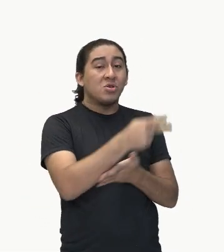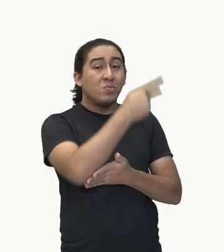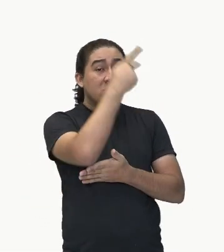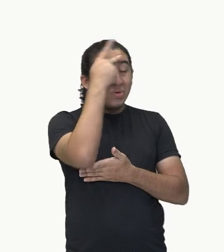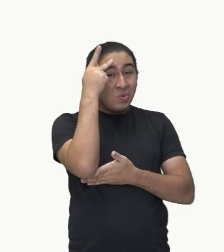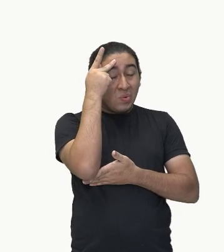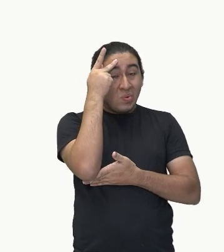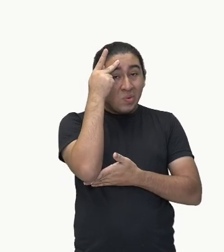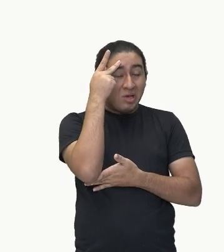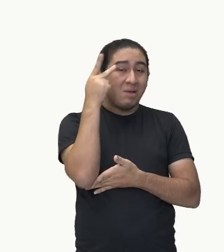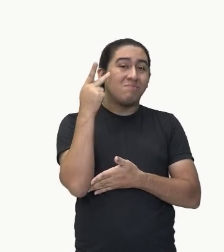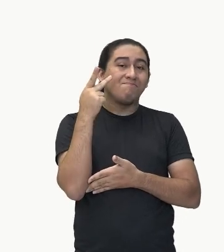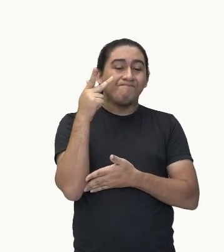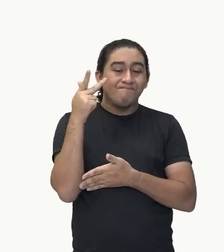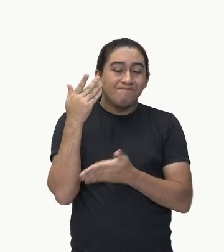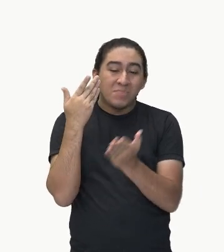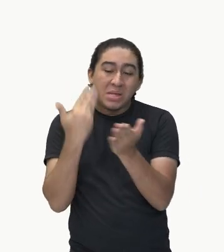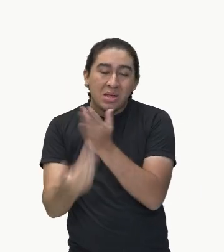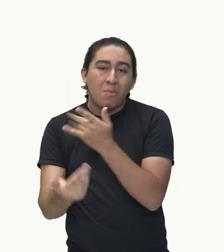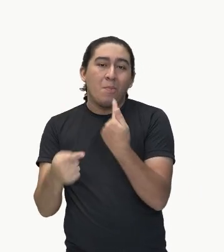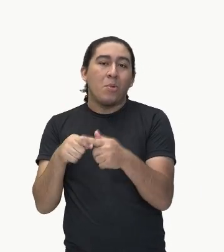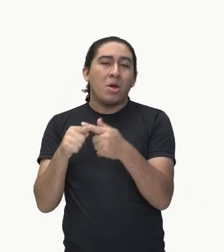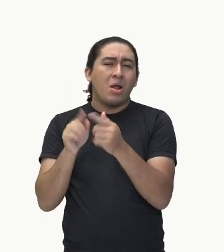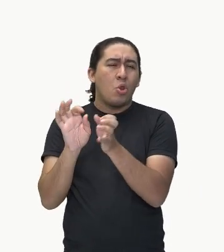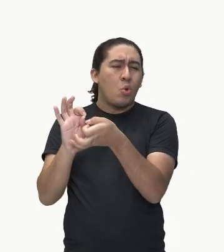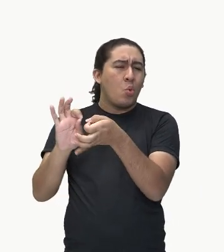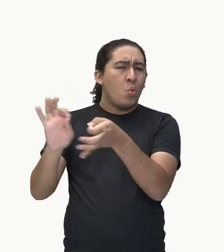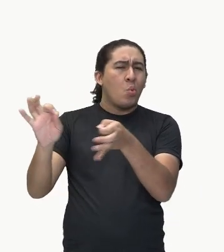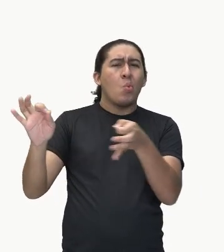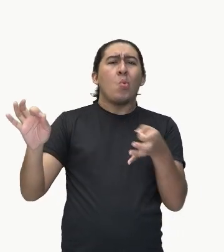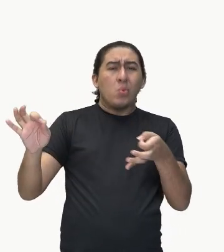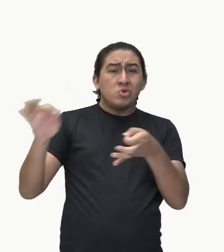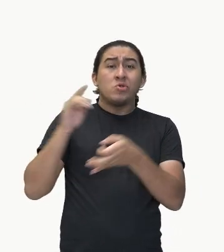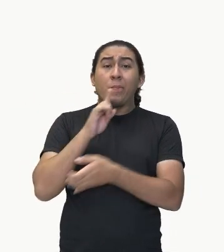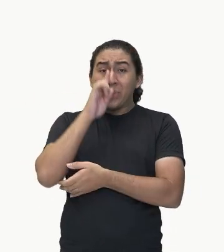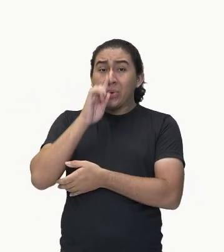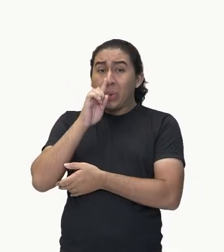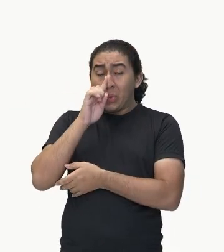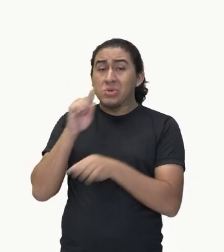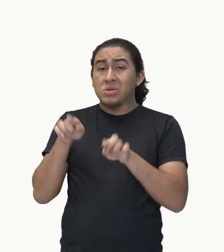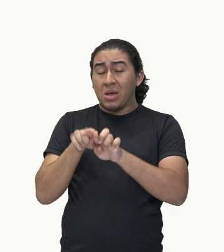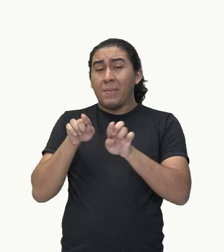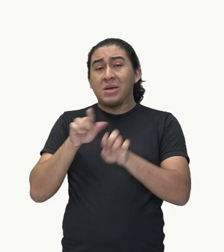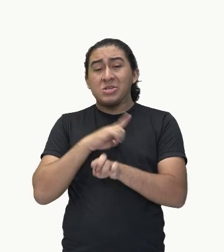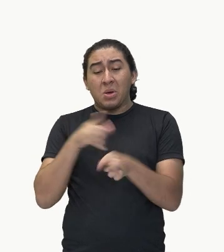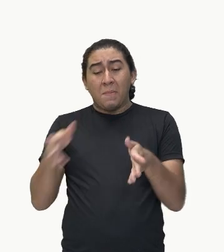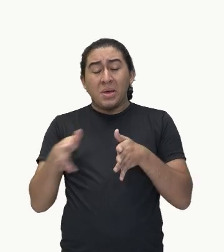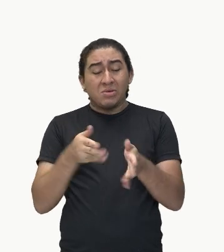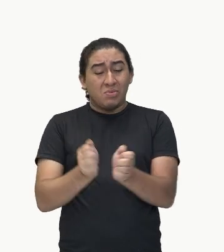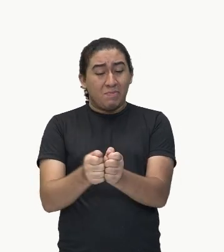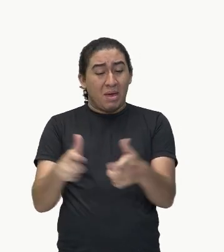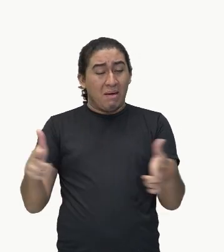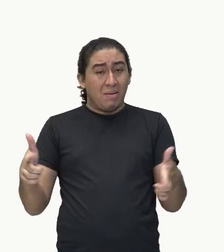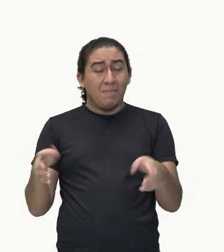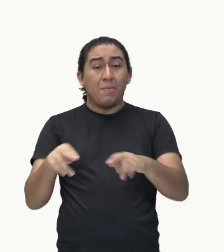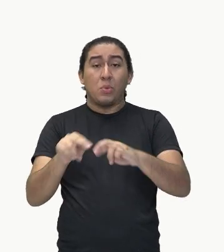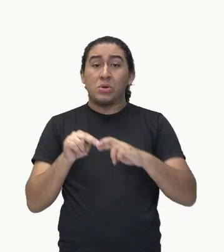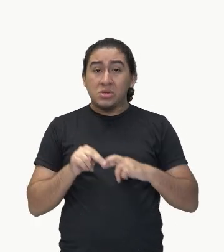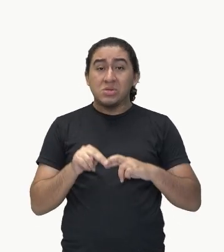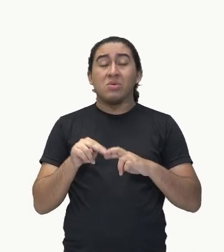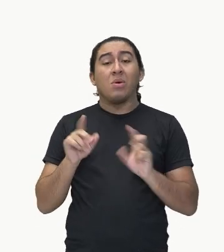caminho, porque de fato eram viagens muito perigosas, que duravam muito tempo. Então, por isso